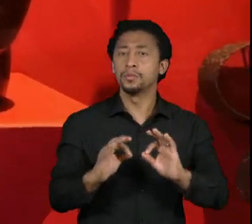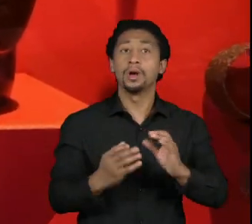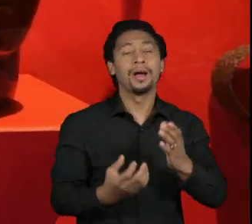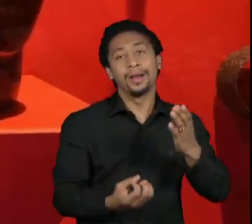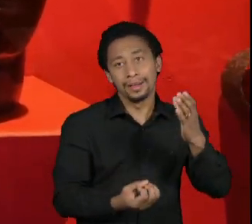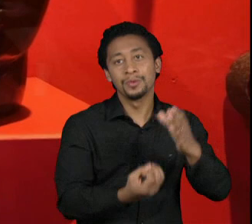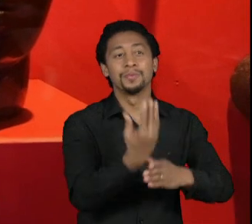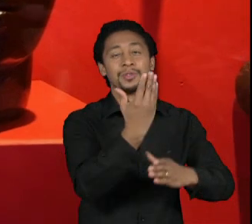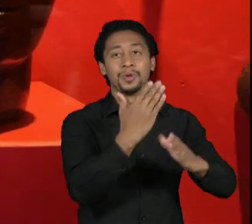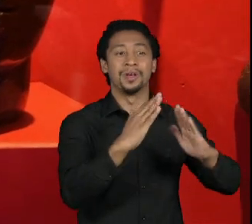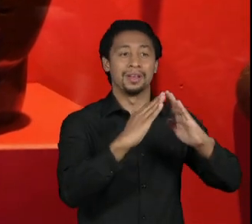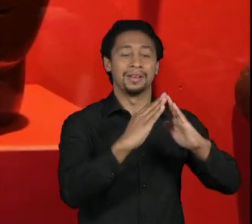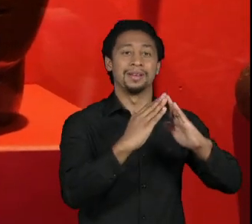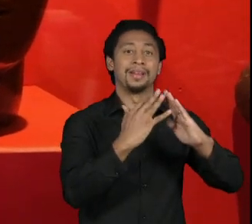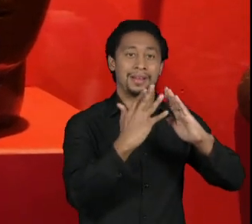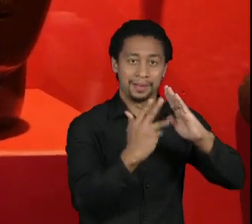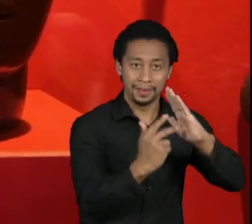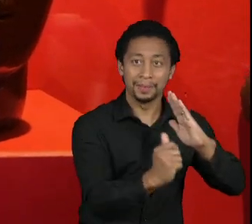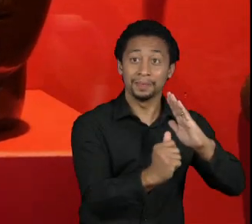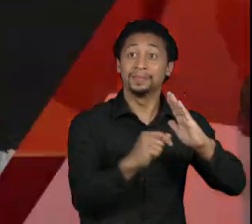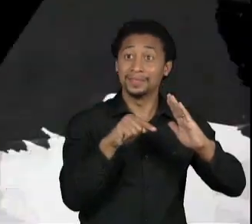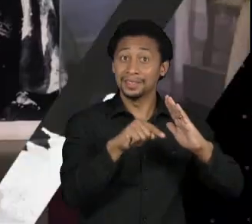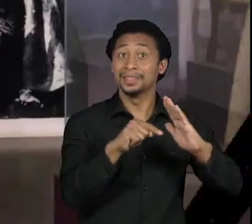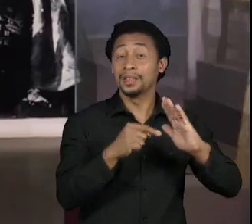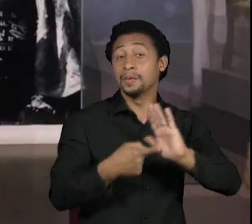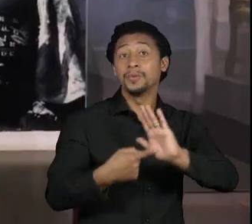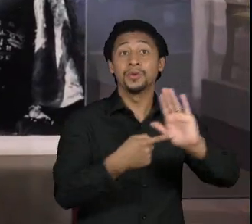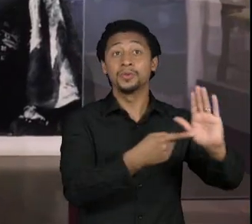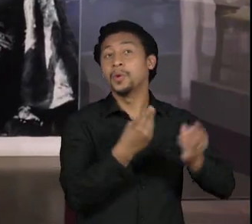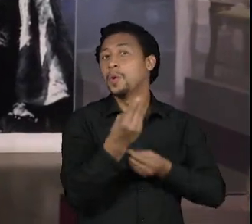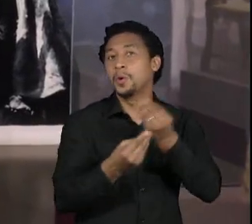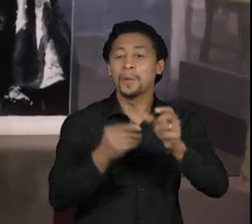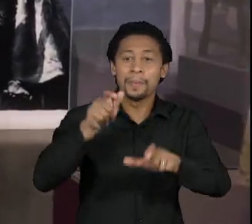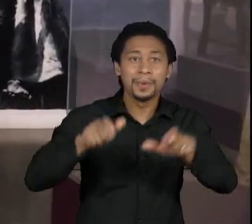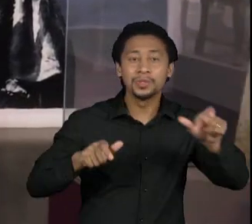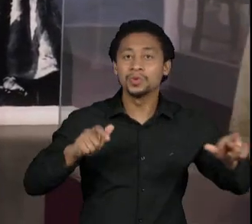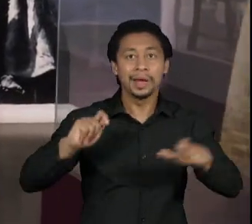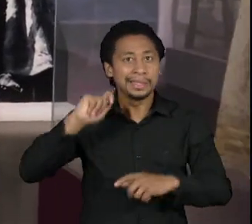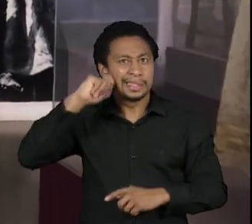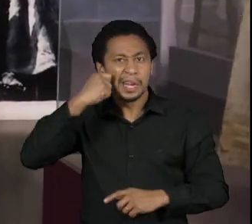mostra muito dessa rebeldia negra.